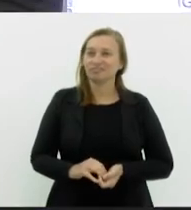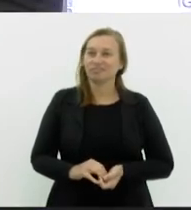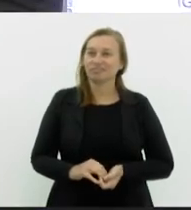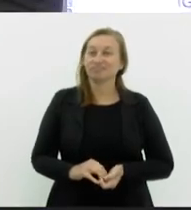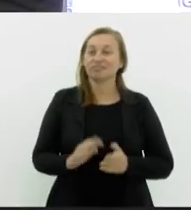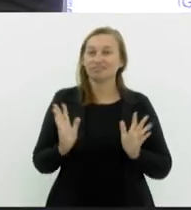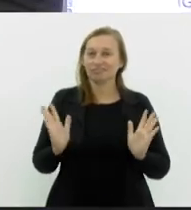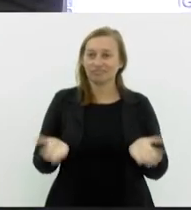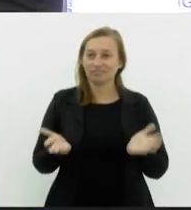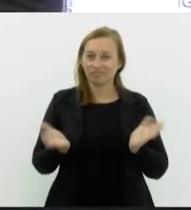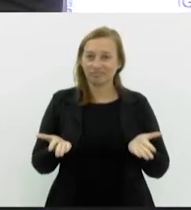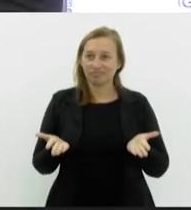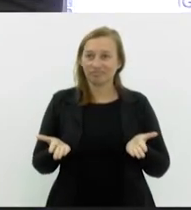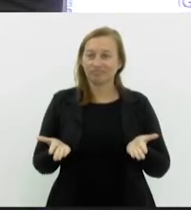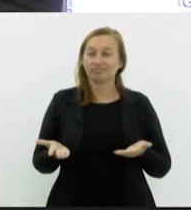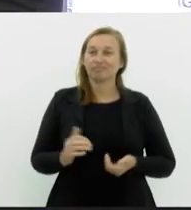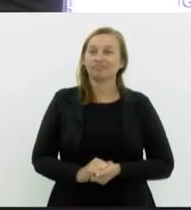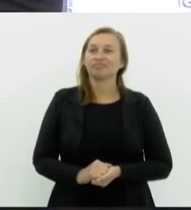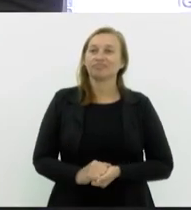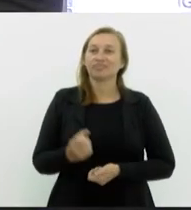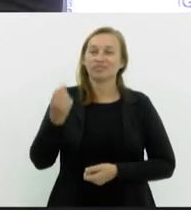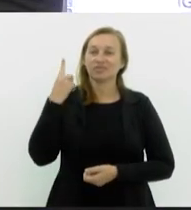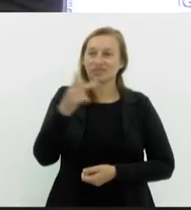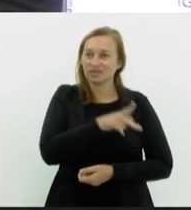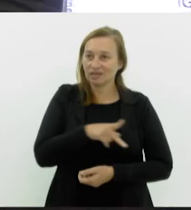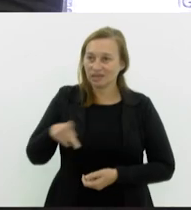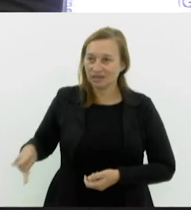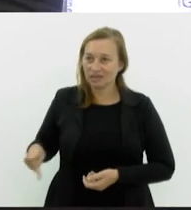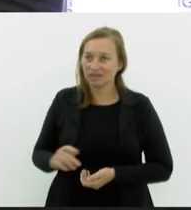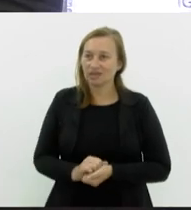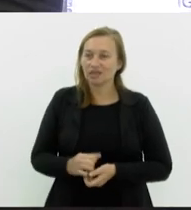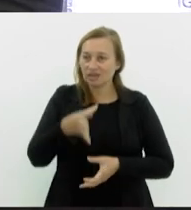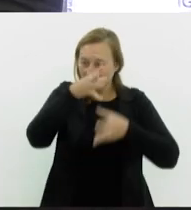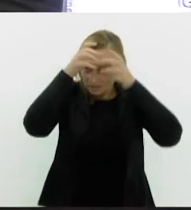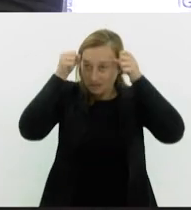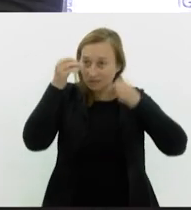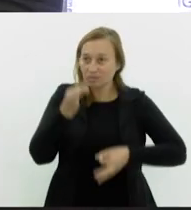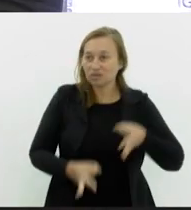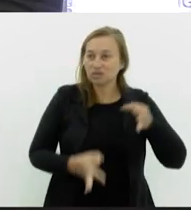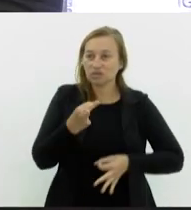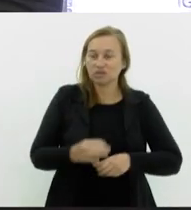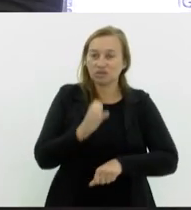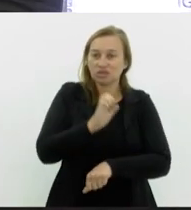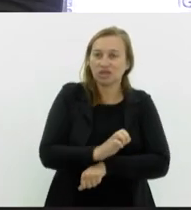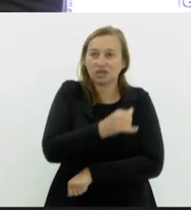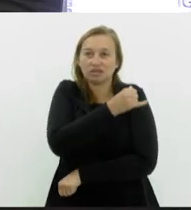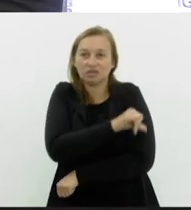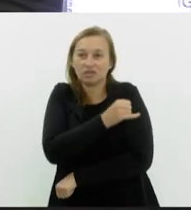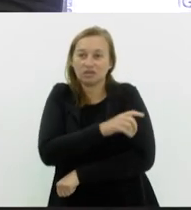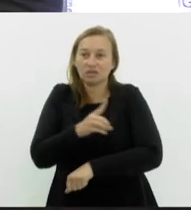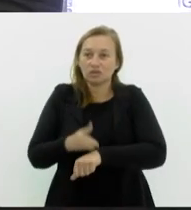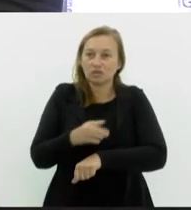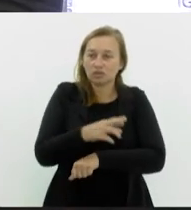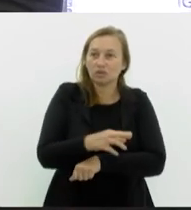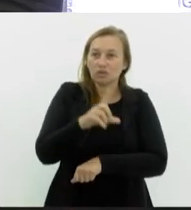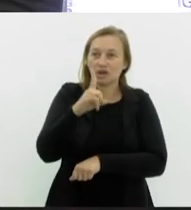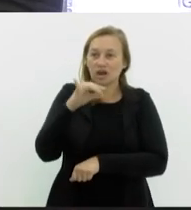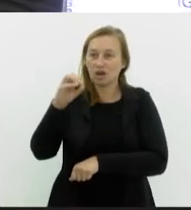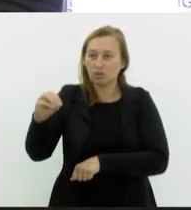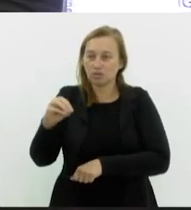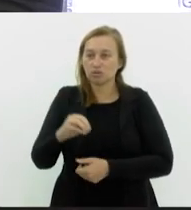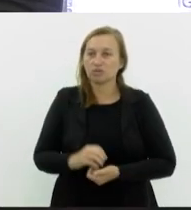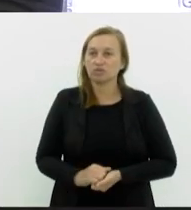Passa a palavra agora para o nosso ex-presidente do Tribunal de Justiça do Estado do Rio de Janeiro, doutor Cláudio Melo